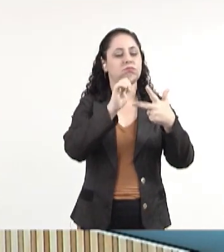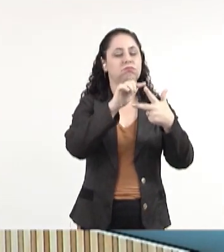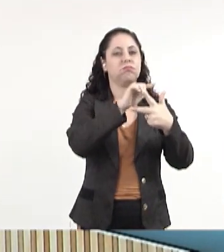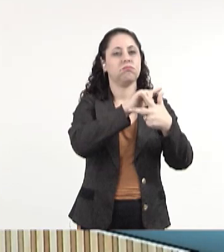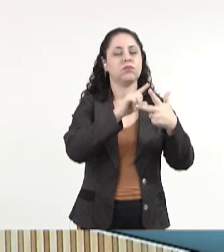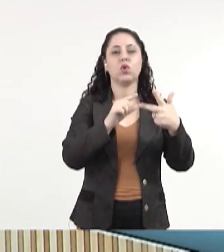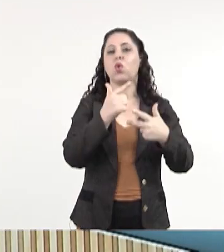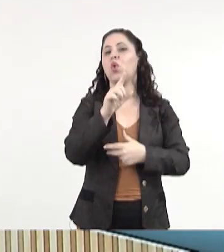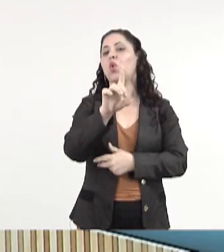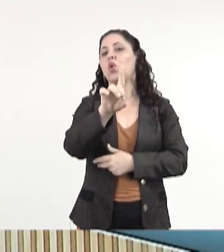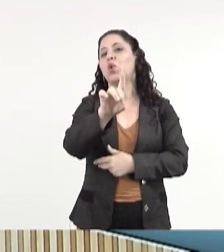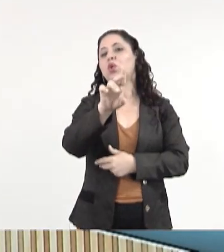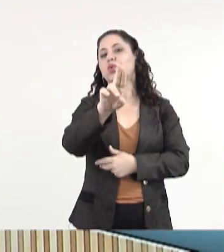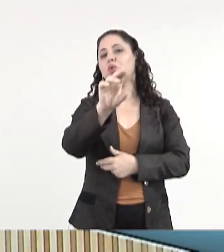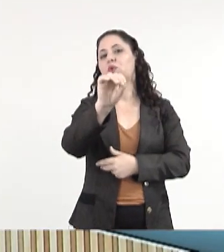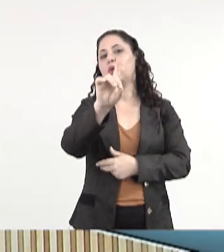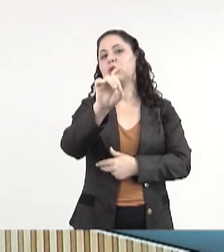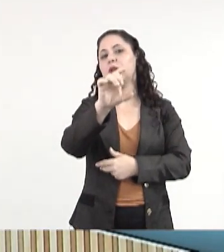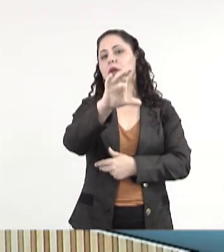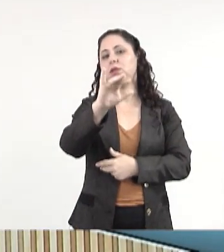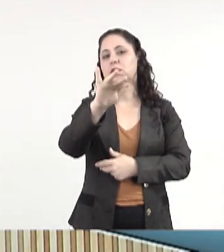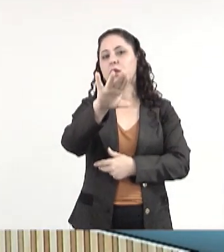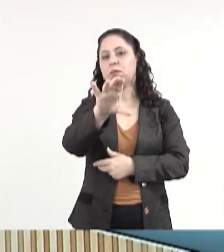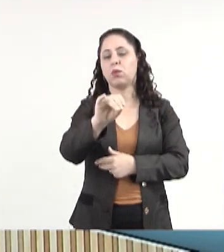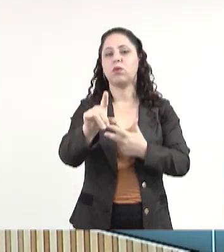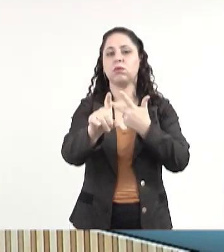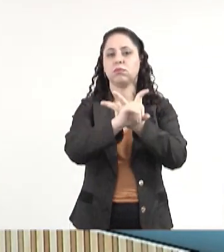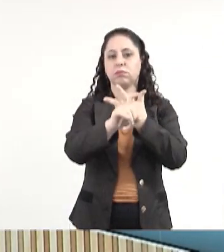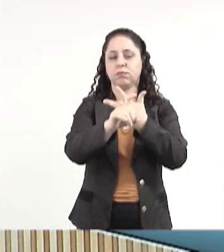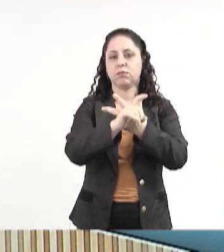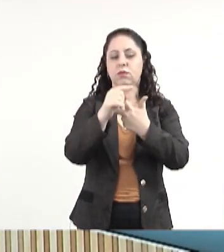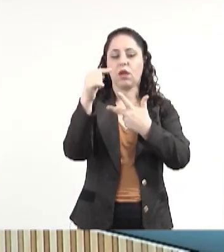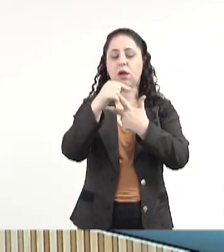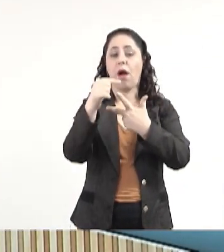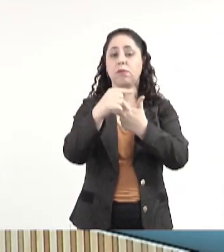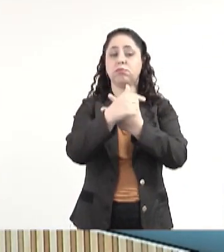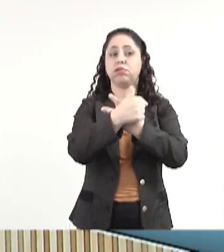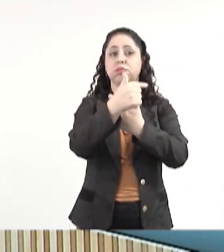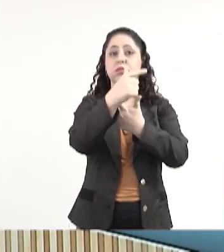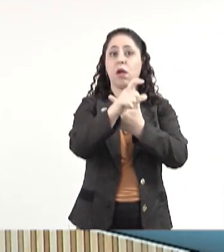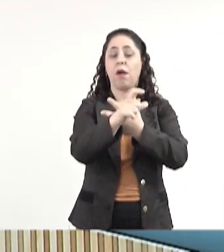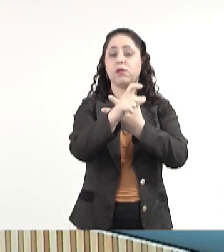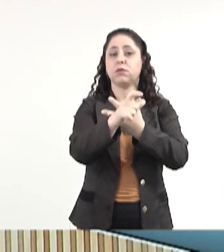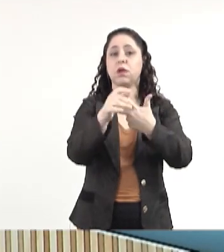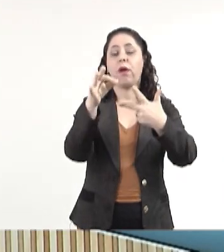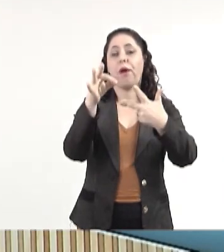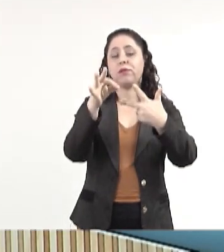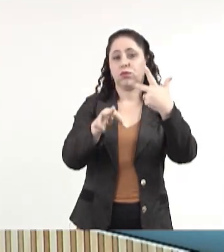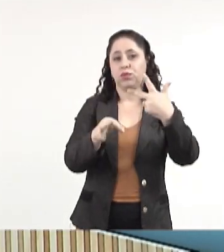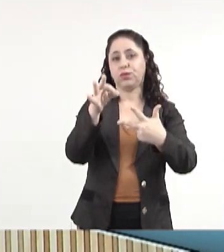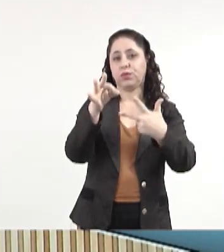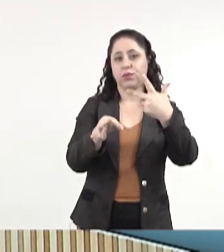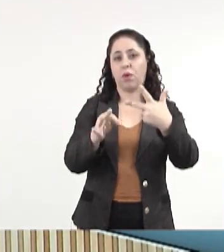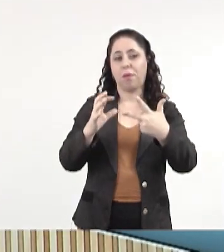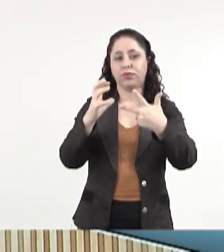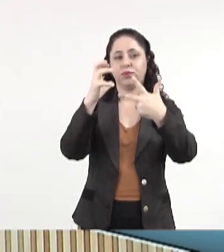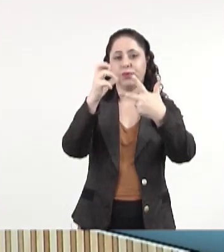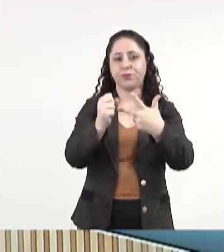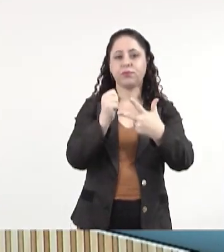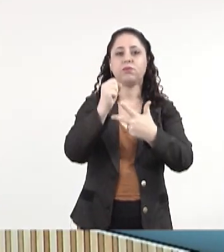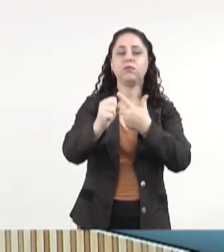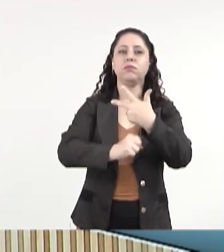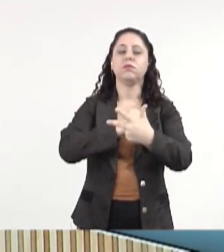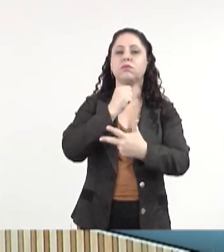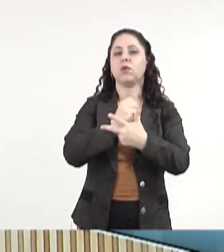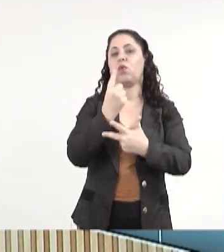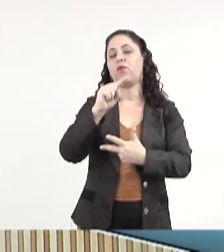como 12º para os outros poderes, além do Executivo, por ordem do maior para o menor, o Tribunal de Justiça, então tendo um orçamento total no ano que